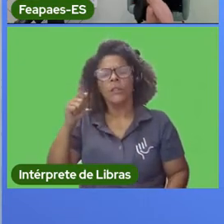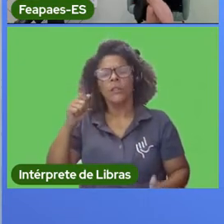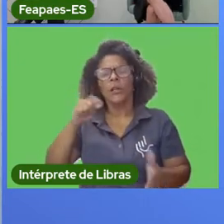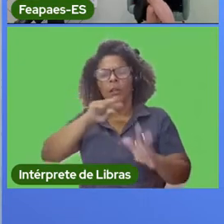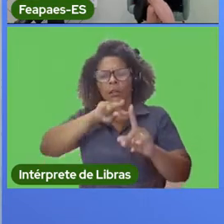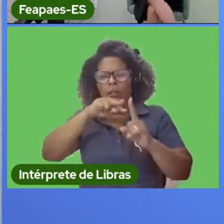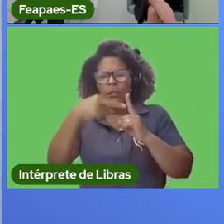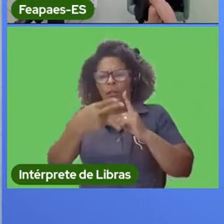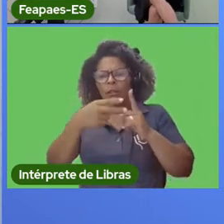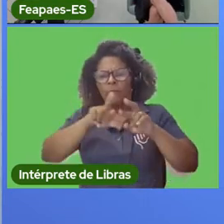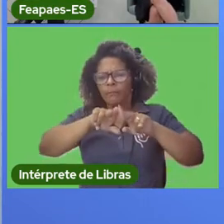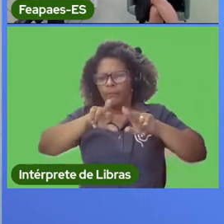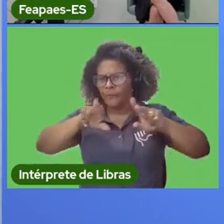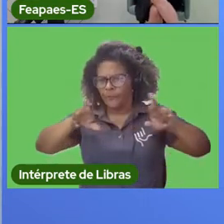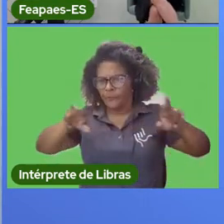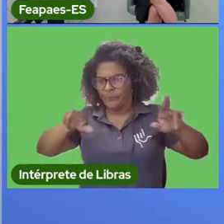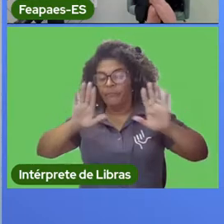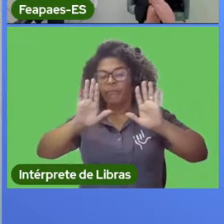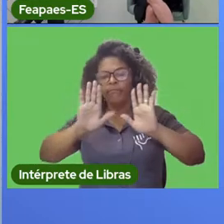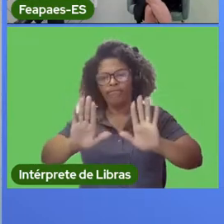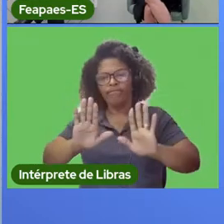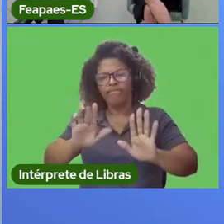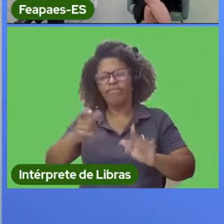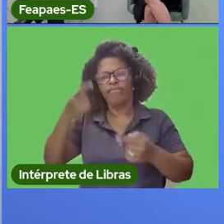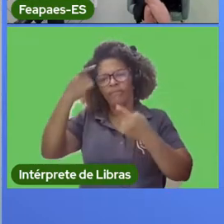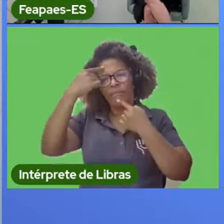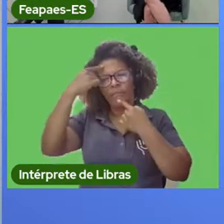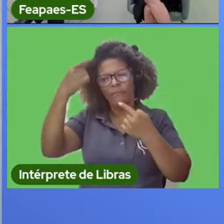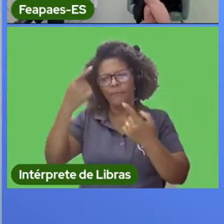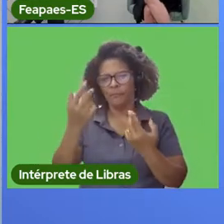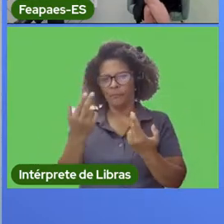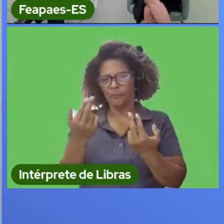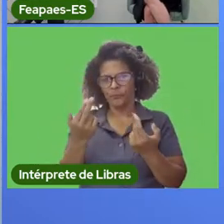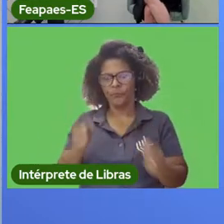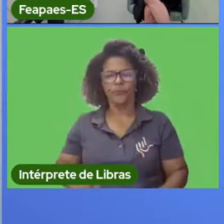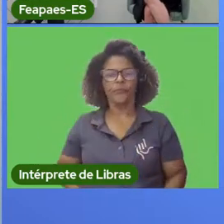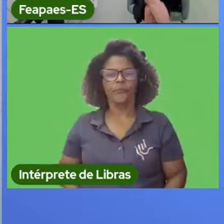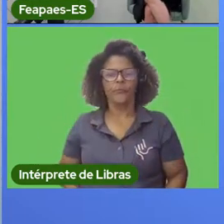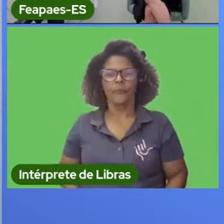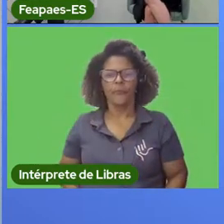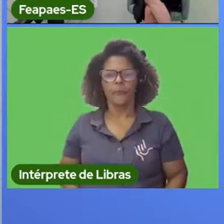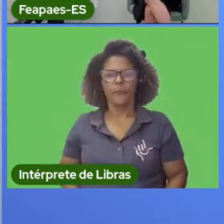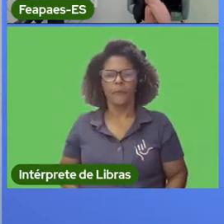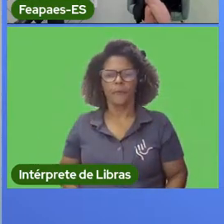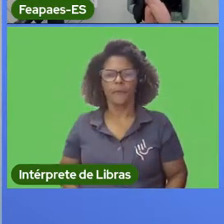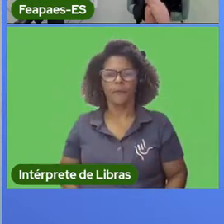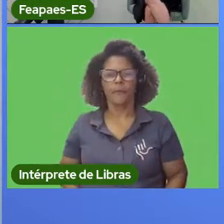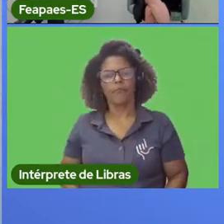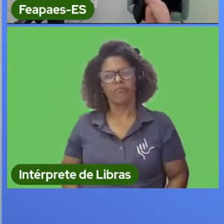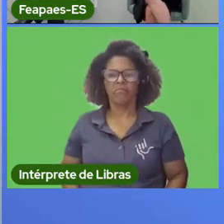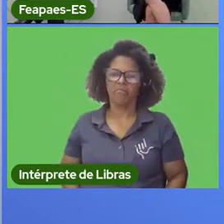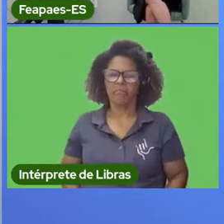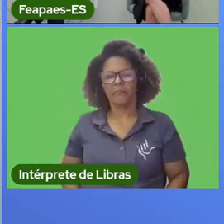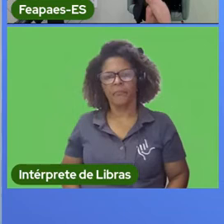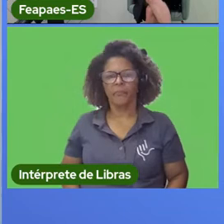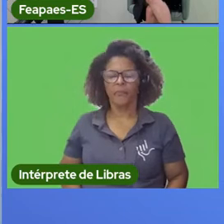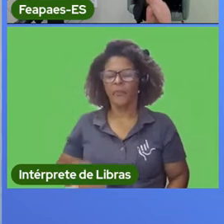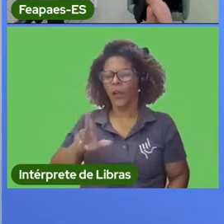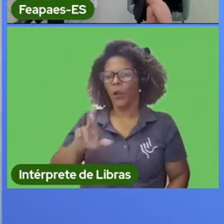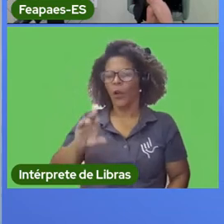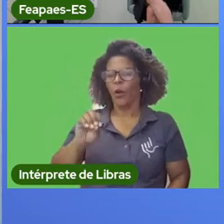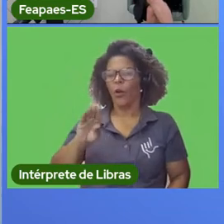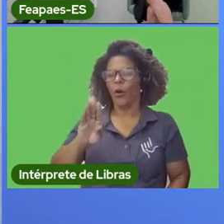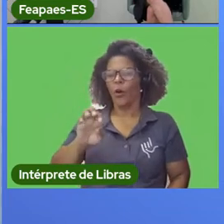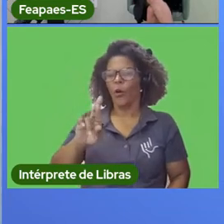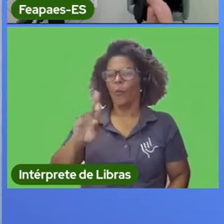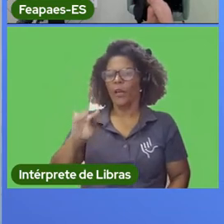que giram em torno da mesma ideia, né? A gente poderia falar do Robert Castel, um